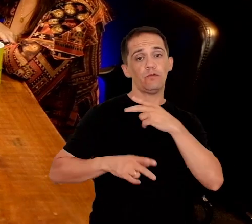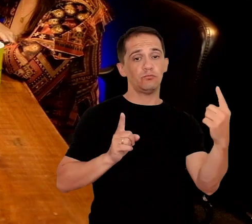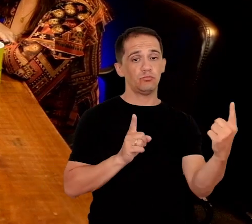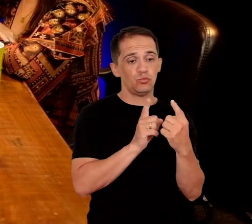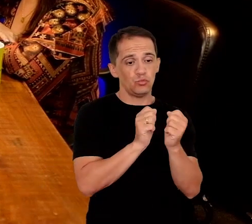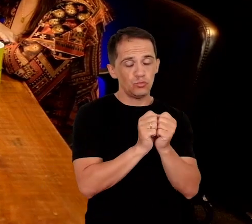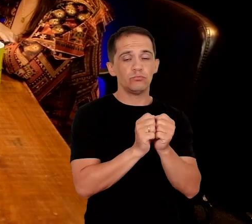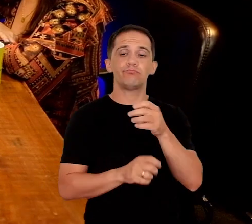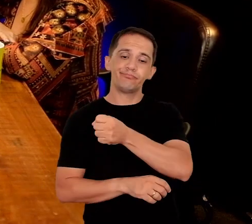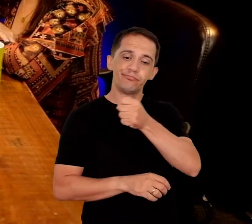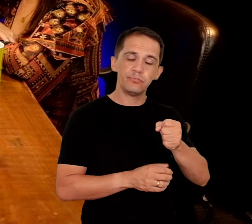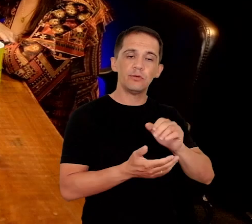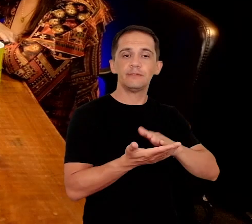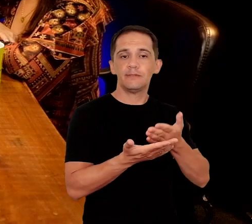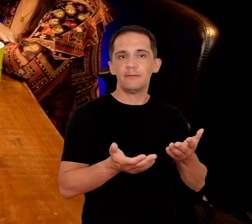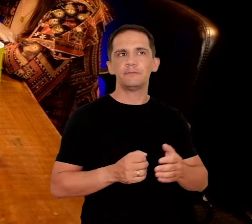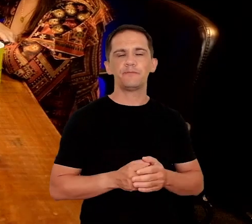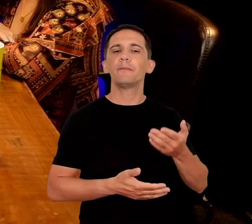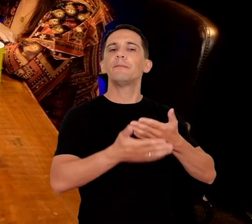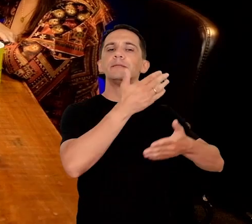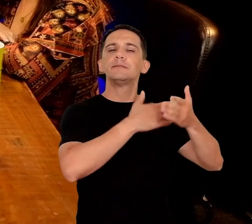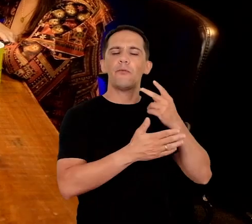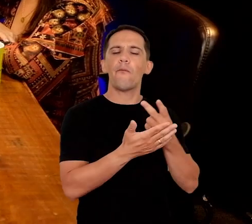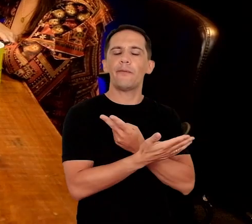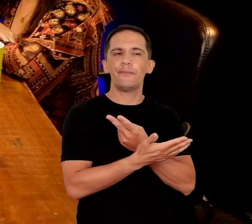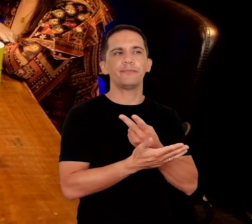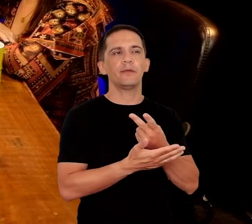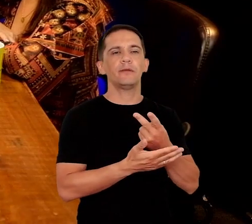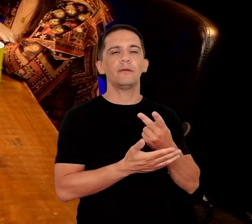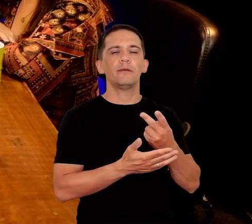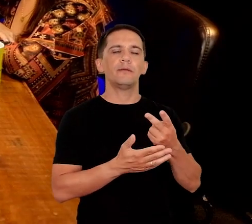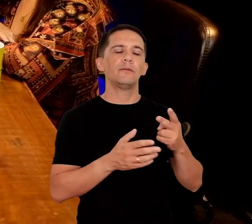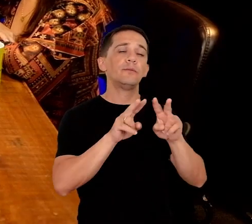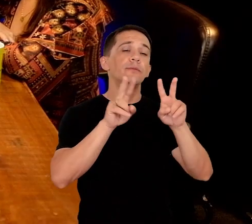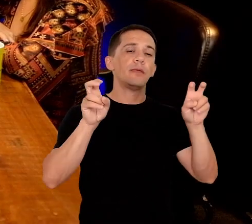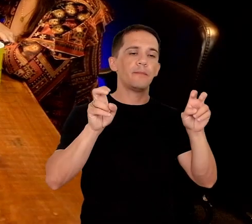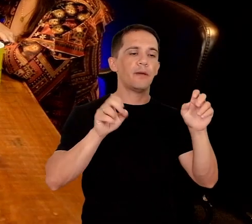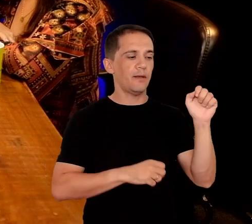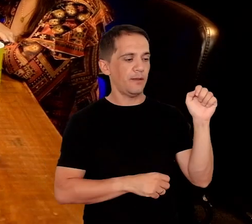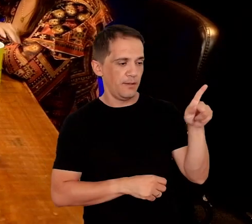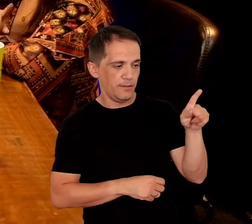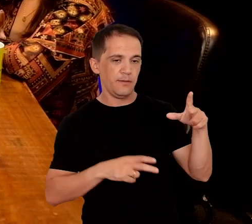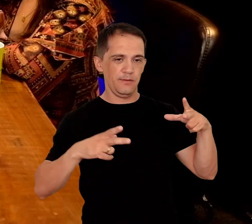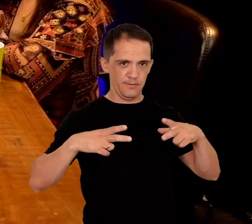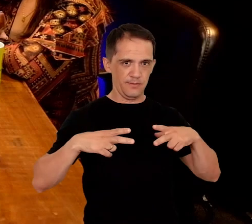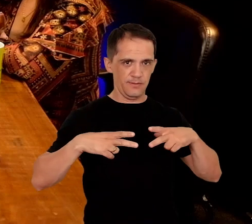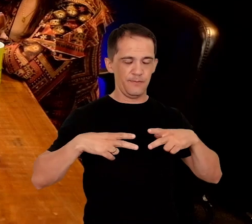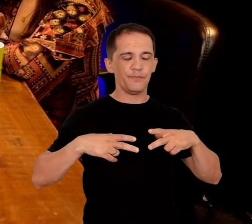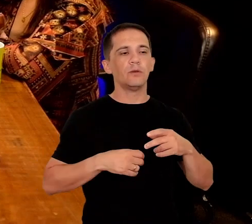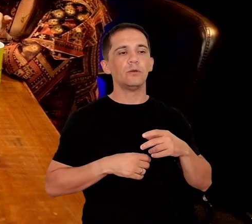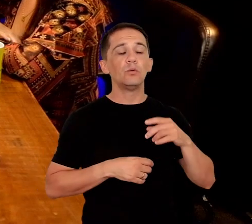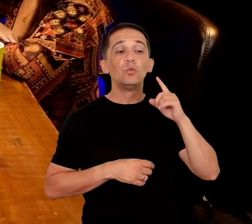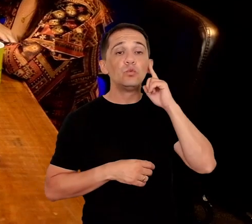aconteceu... a minha empresa queria explicar para o surdo que ela tem um plano de previdência. Aí tinha que chamar ele especificamente, né? Era um surdo